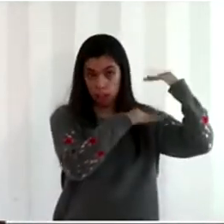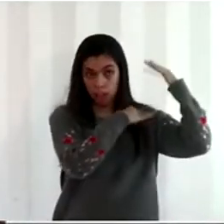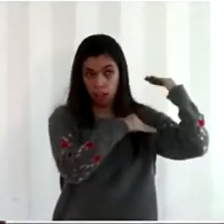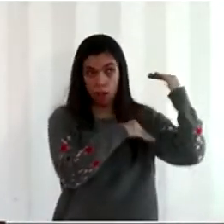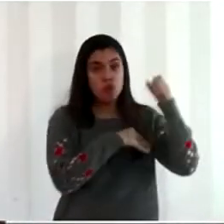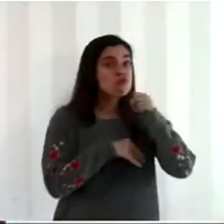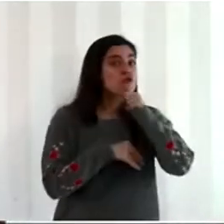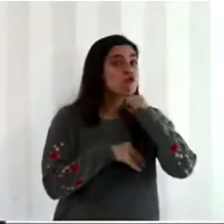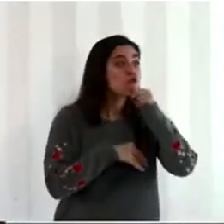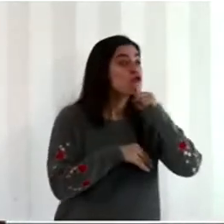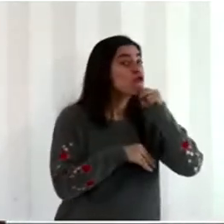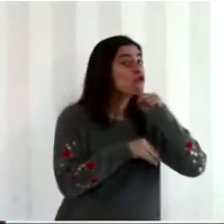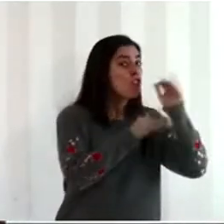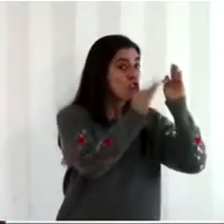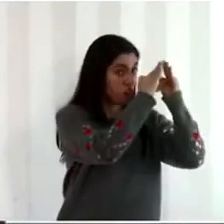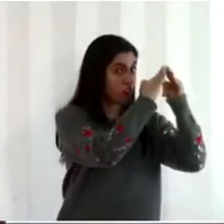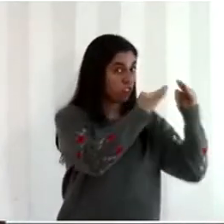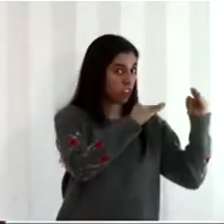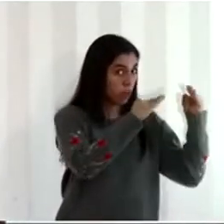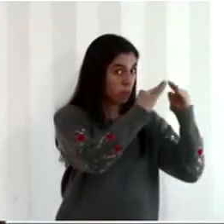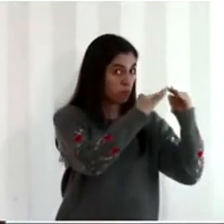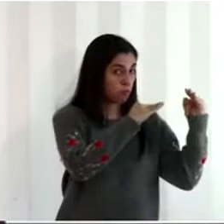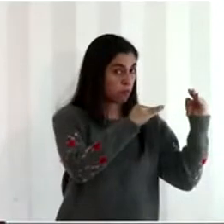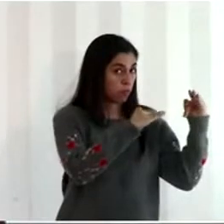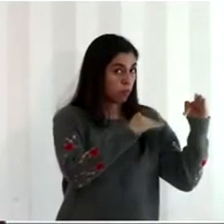a Arca da Aliança.